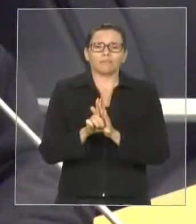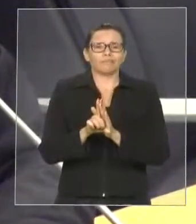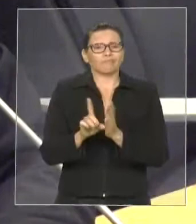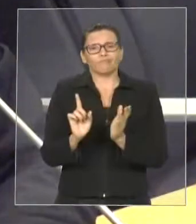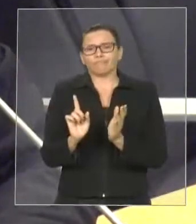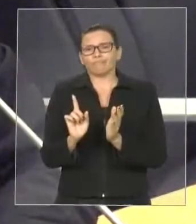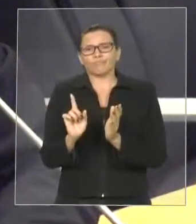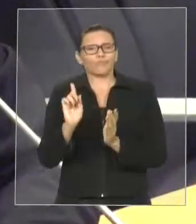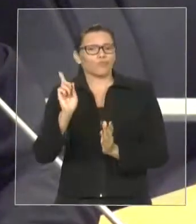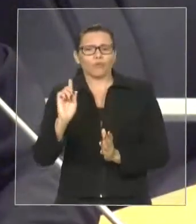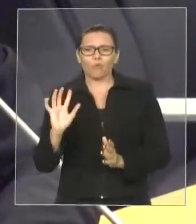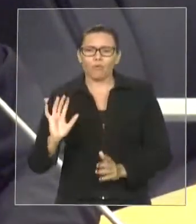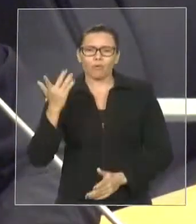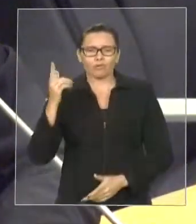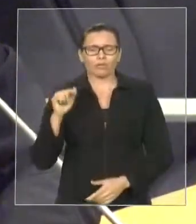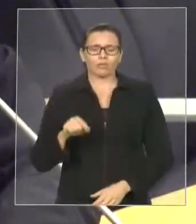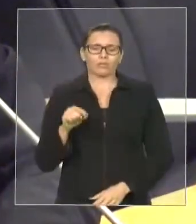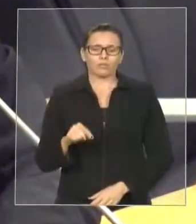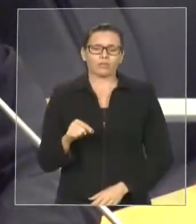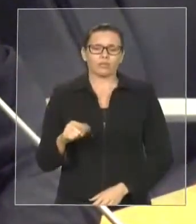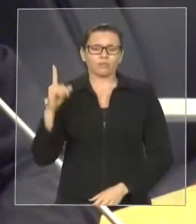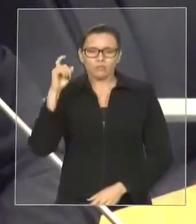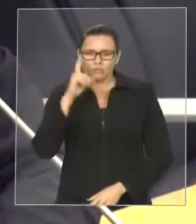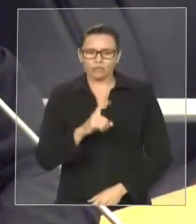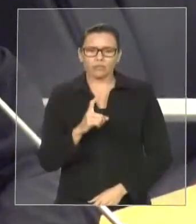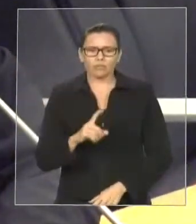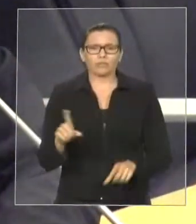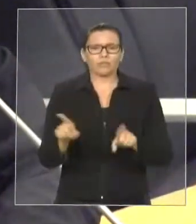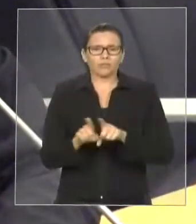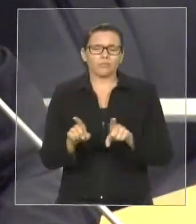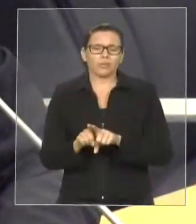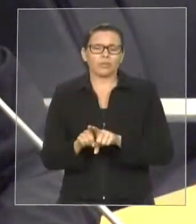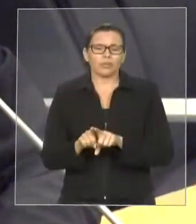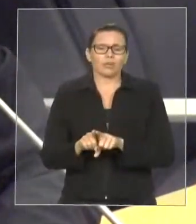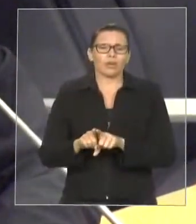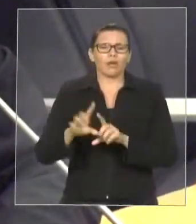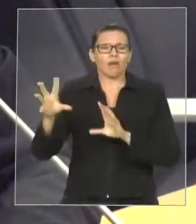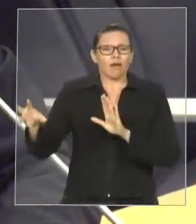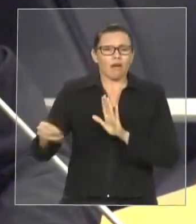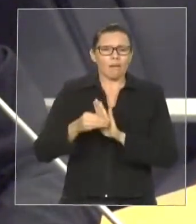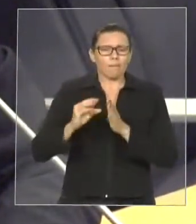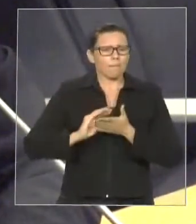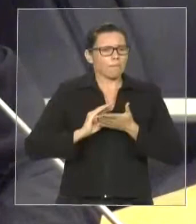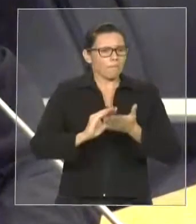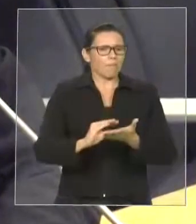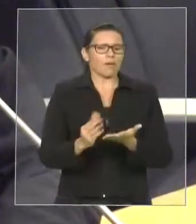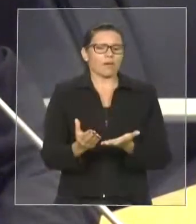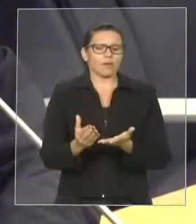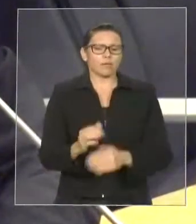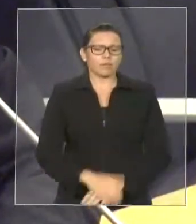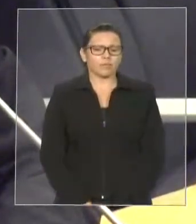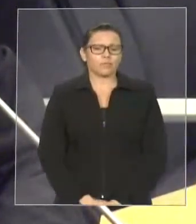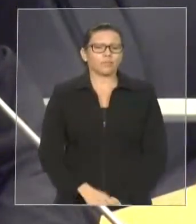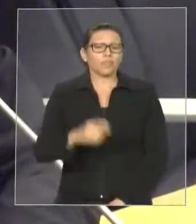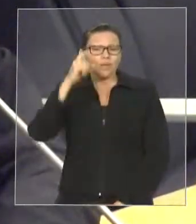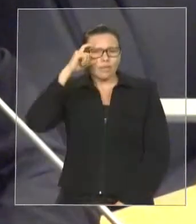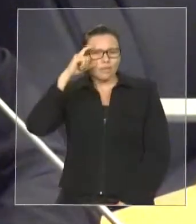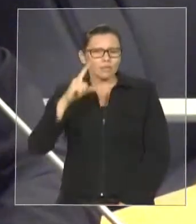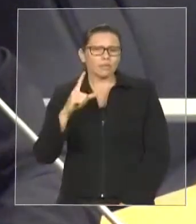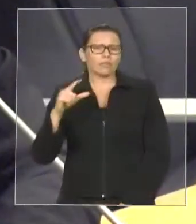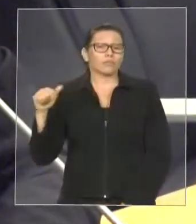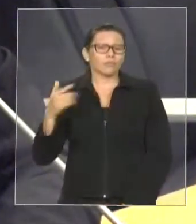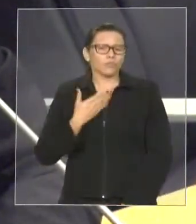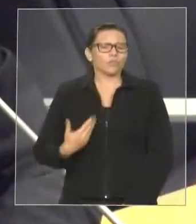César Pires deu entrada, algo que vai fortalecer esse parlamento, mas o interesse do governador é sempre